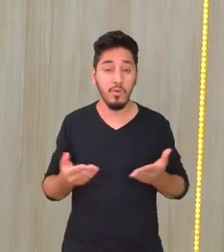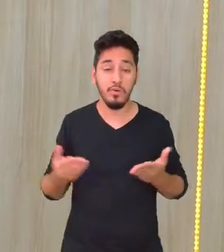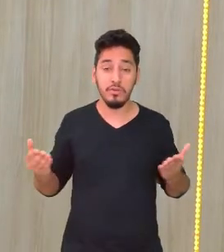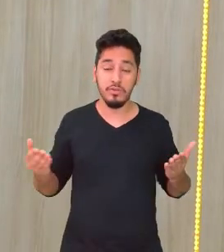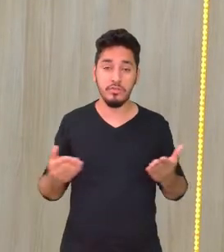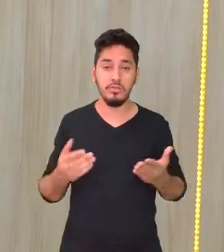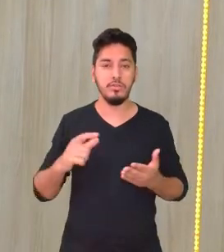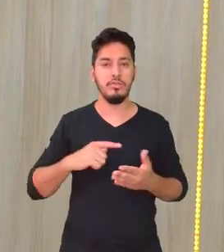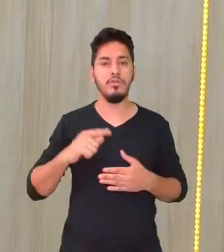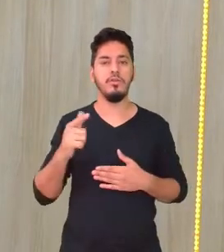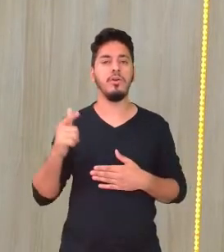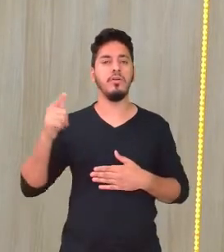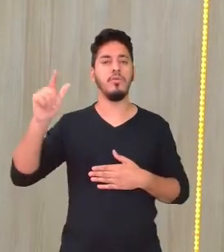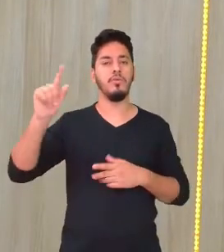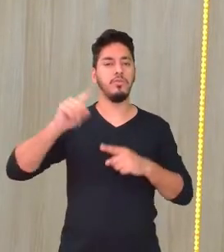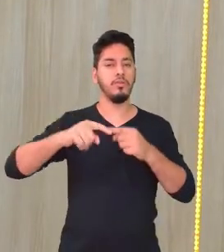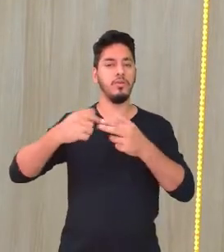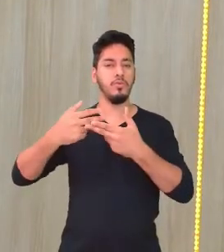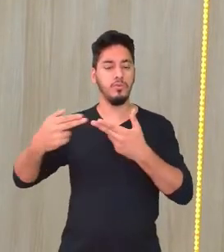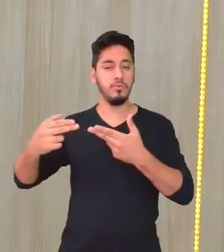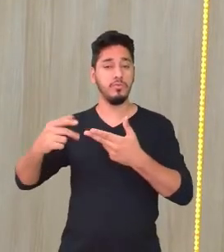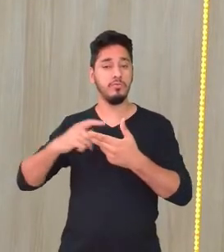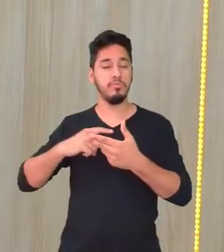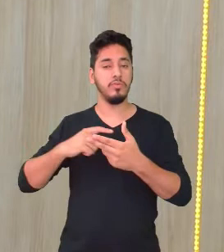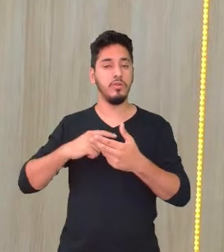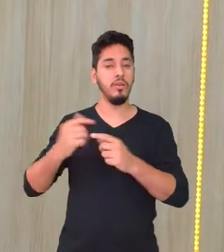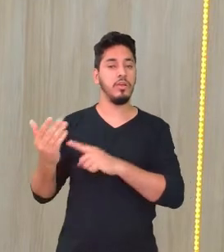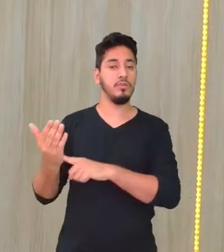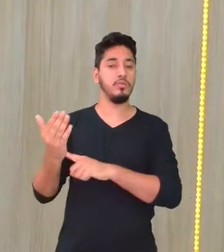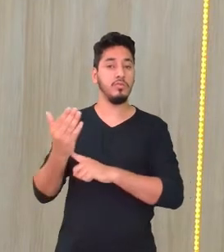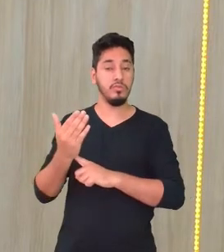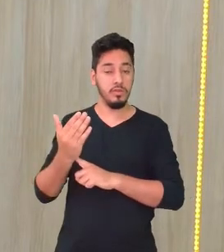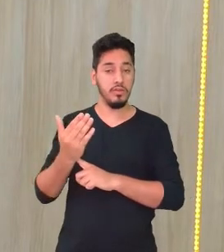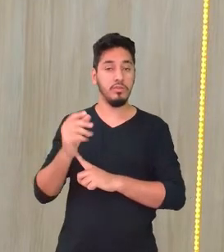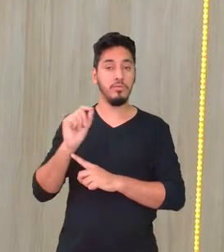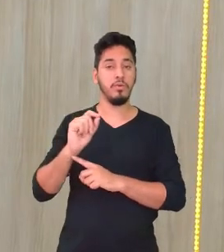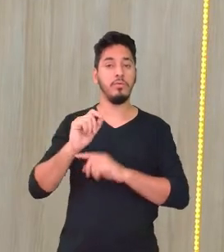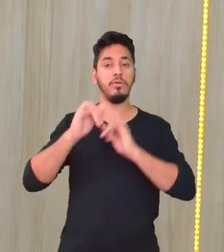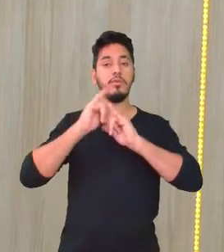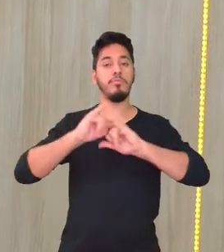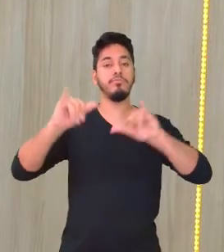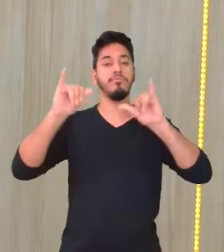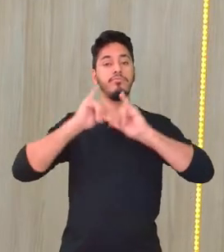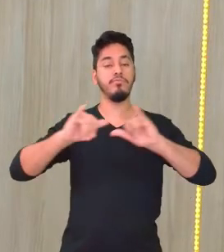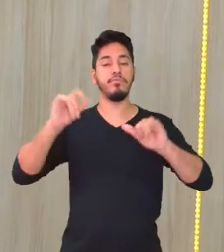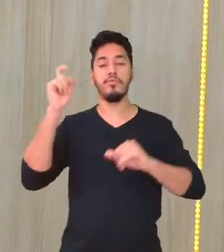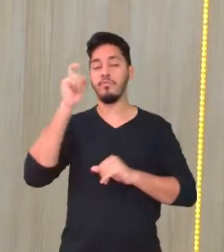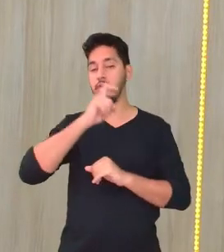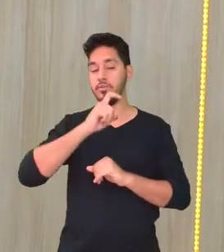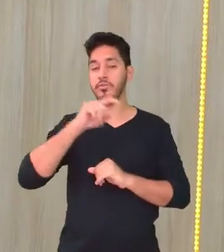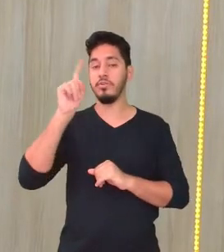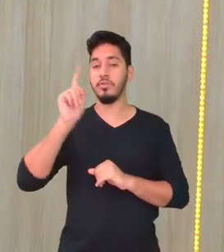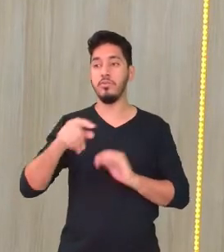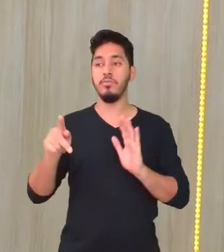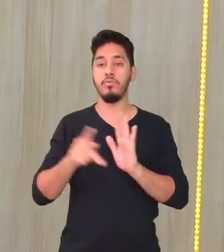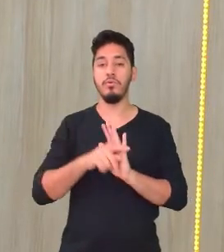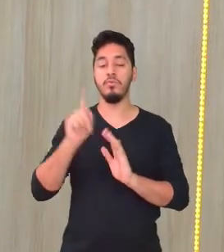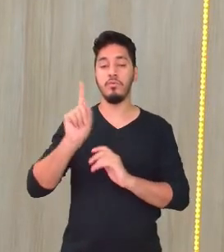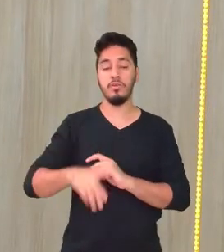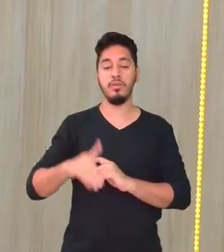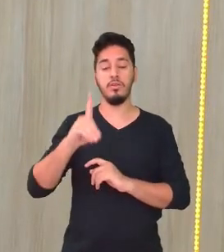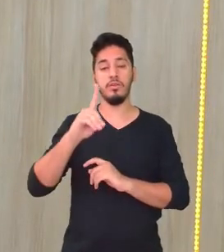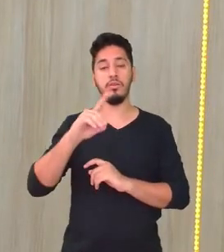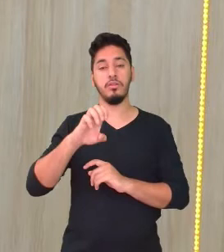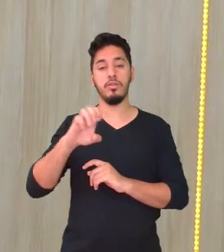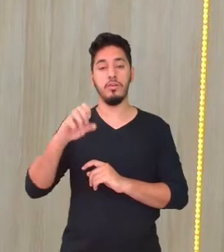uma outra ferramenta que tem contribuído, né, para a divulgação de notícias falsas, que é o que a gente chama de deepfake,